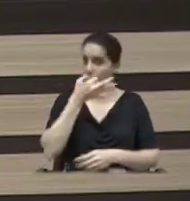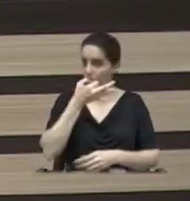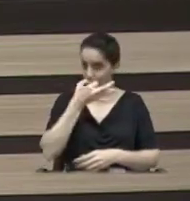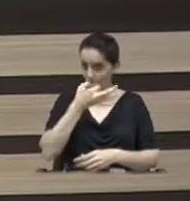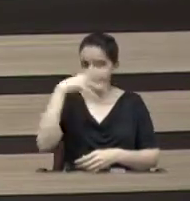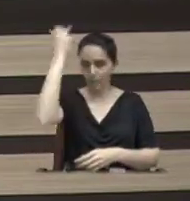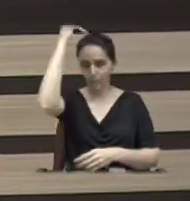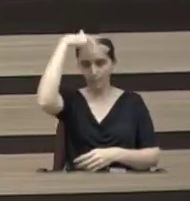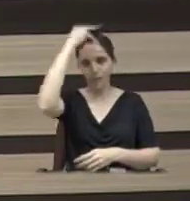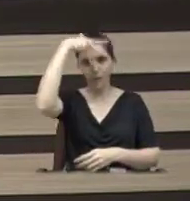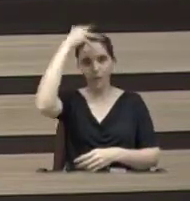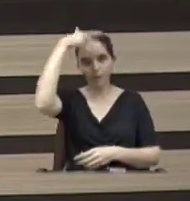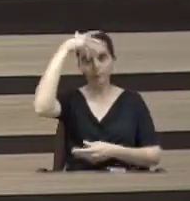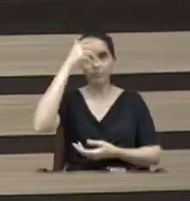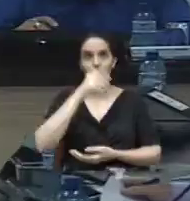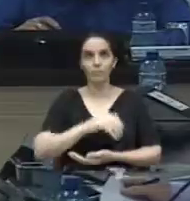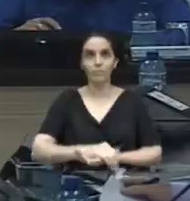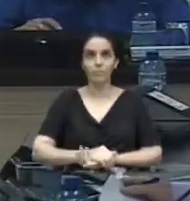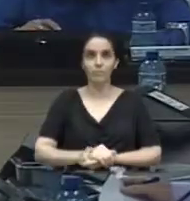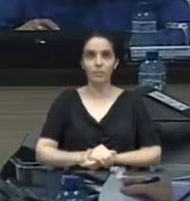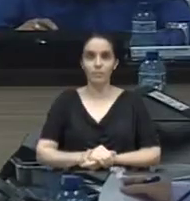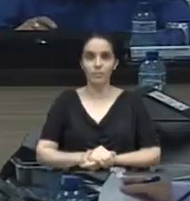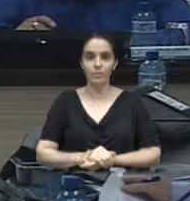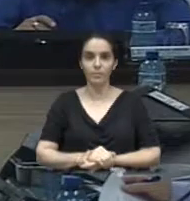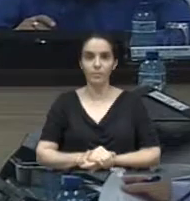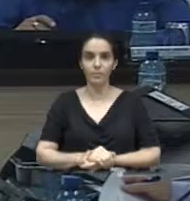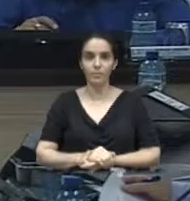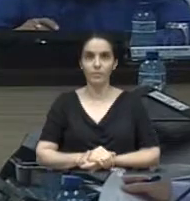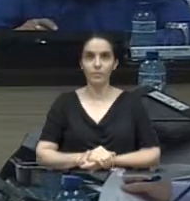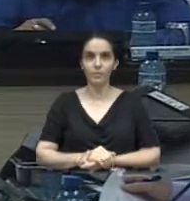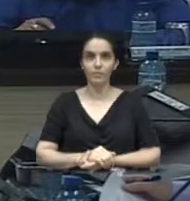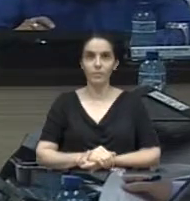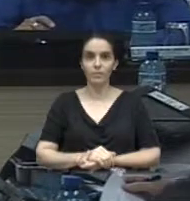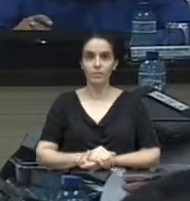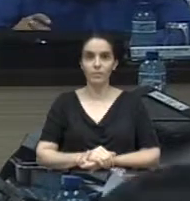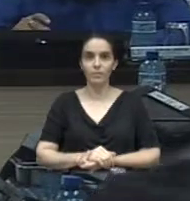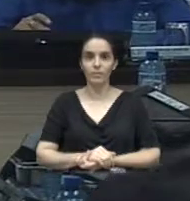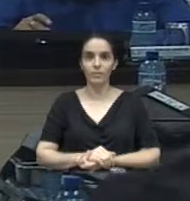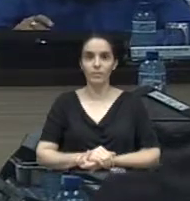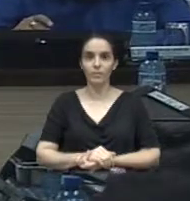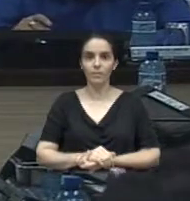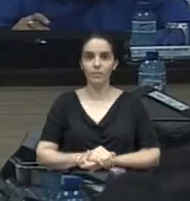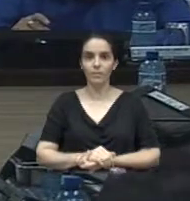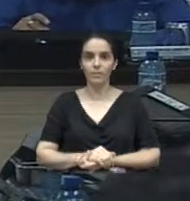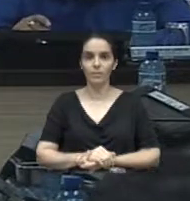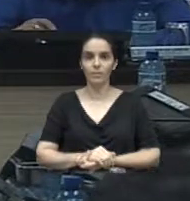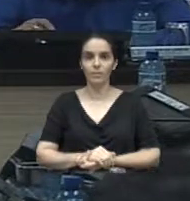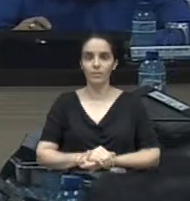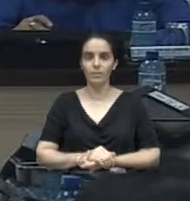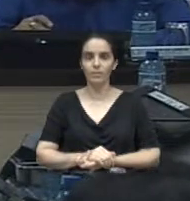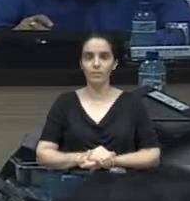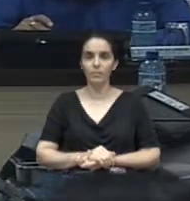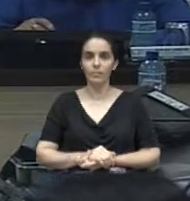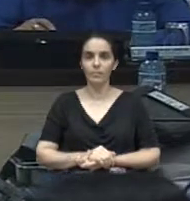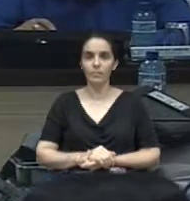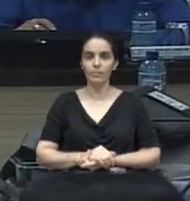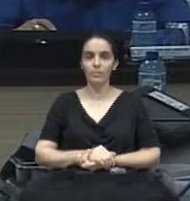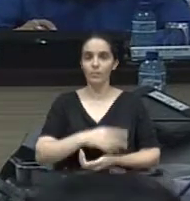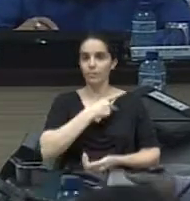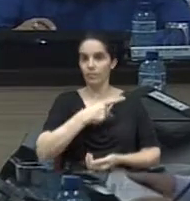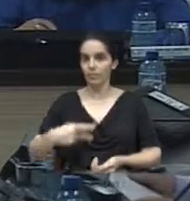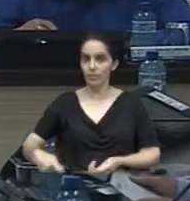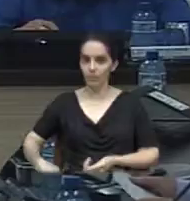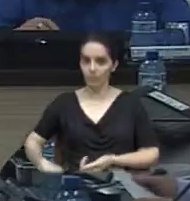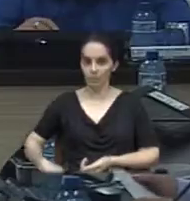palavra, a vereadora Érica Tanque. O requerimento da vereadora Carolina Pontes. Senhor presidente,